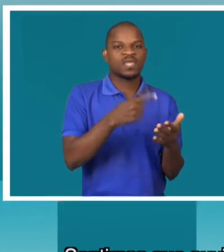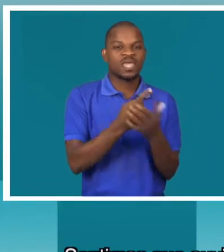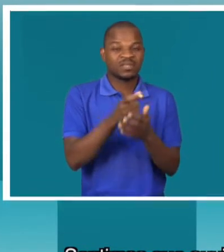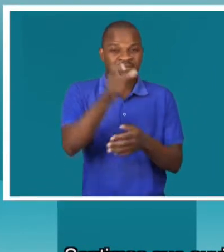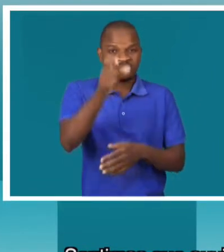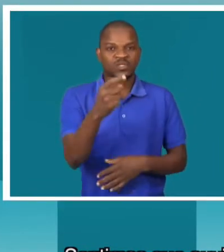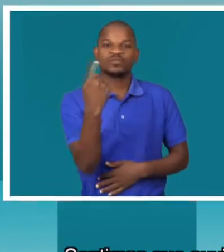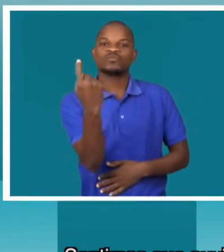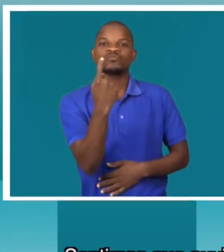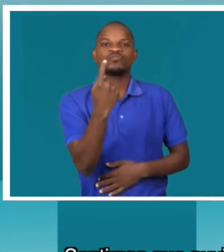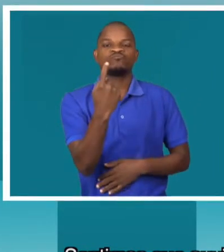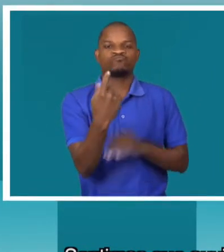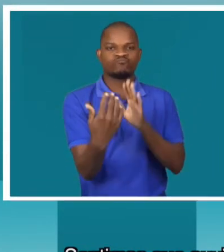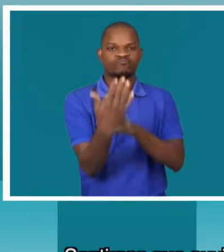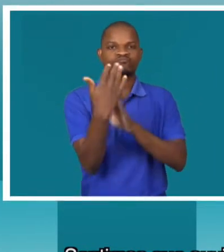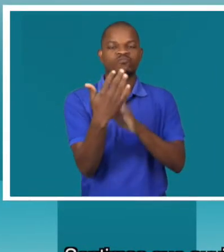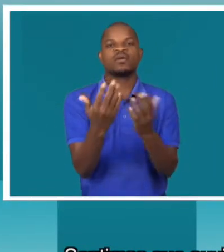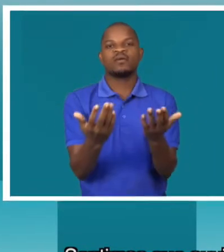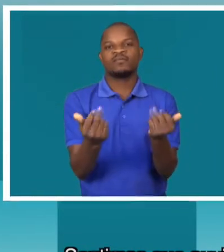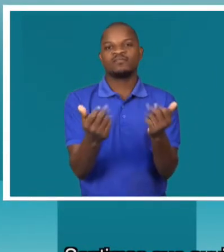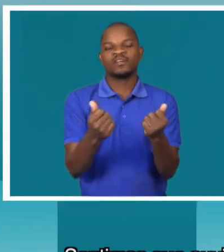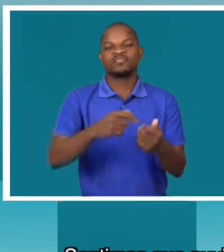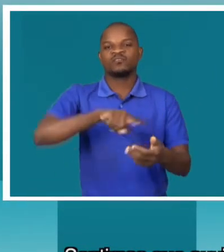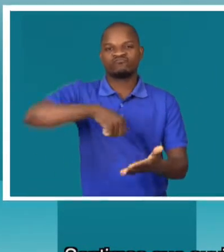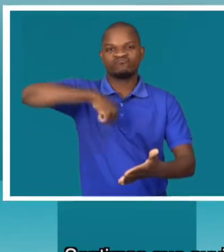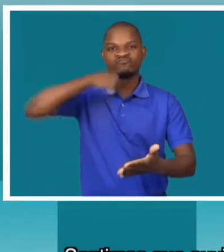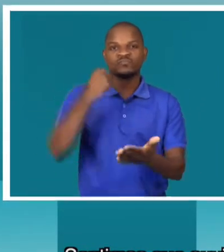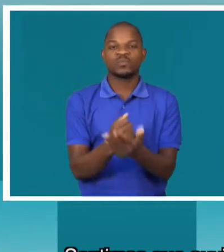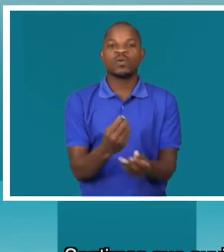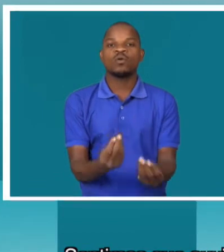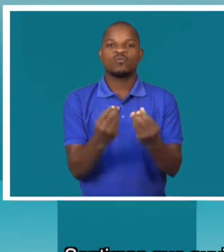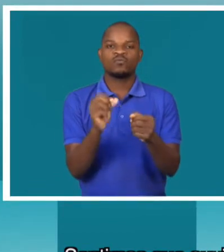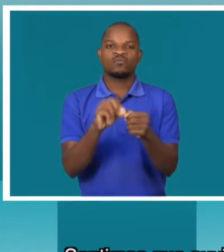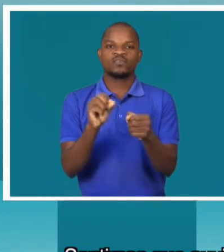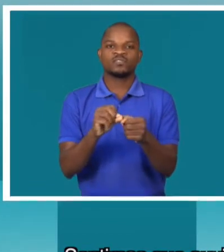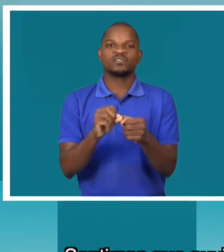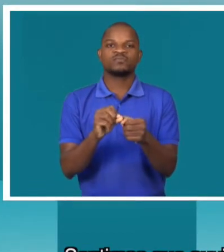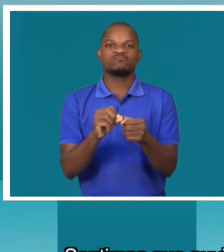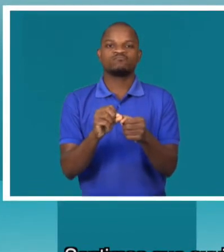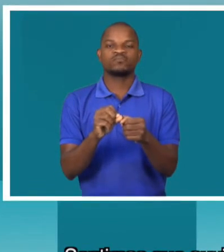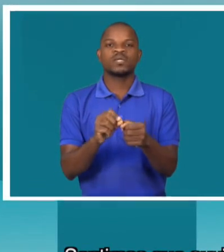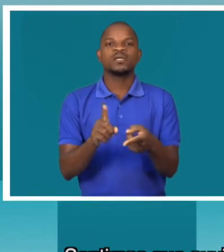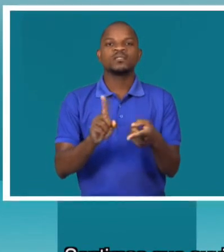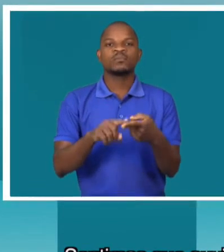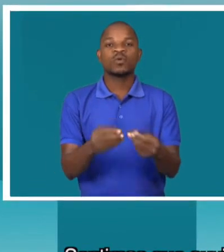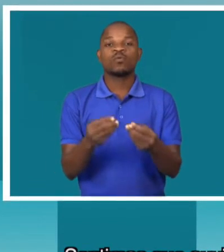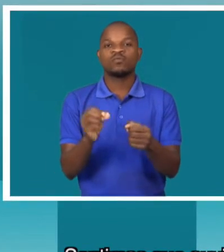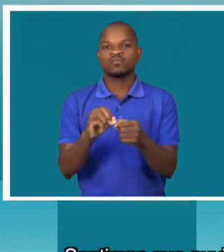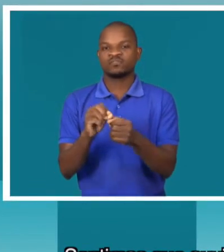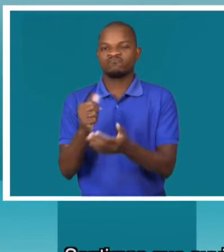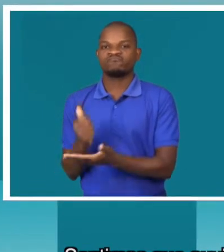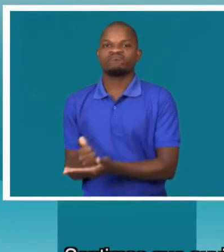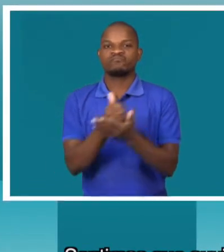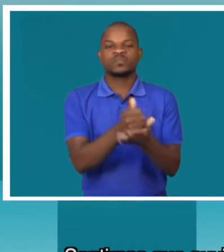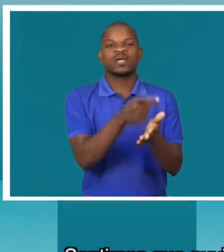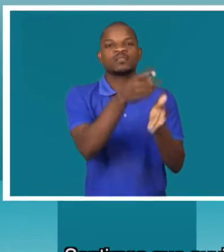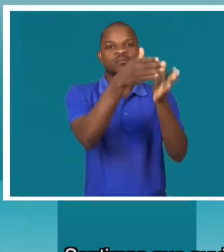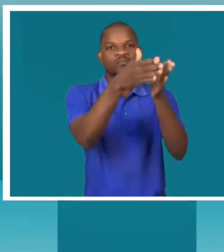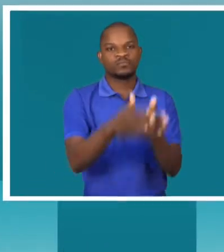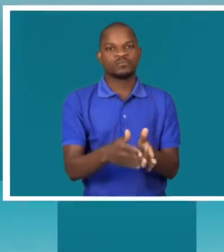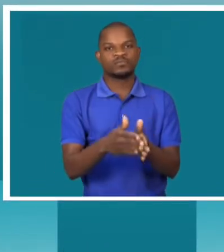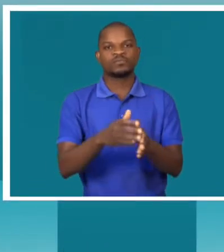ouvindo na primeira pessoa, facilita para decidir o que fazer, que tipo de assistência essa